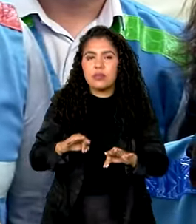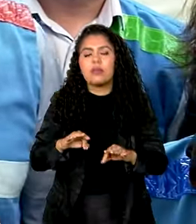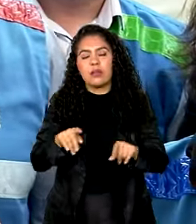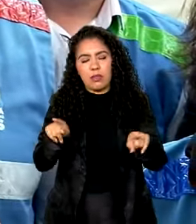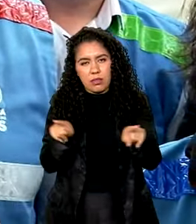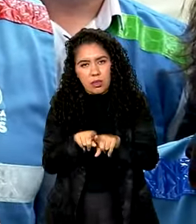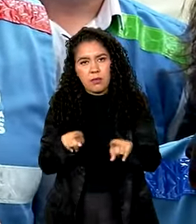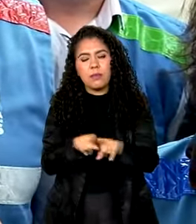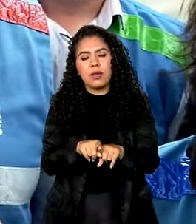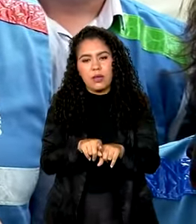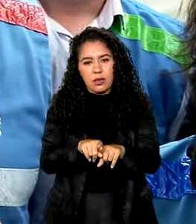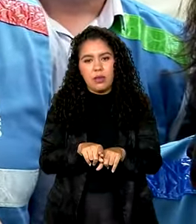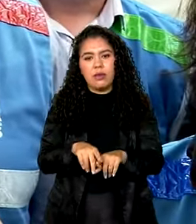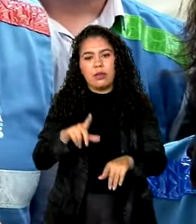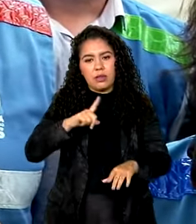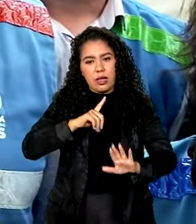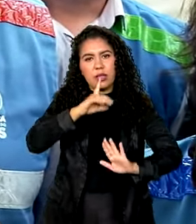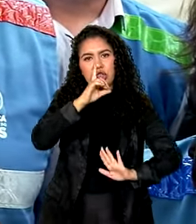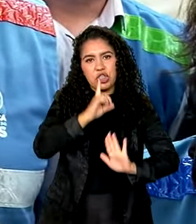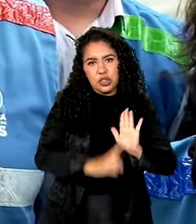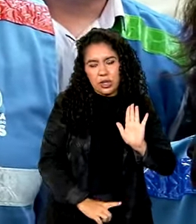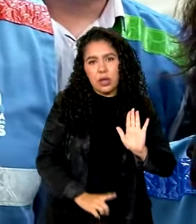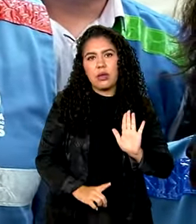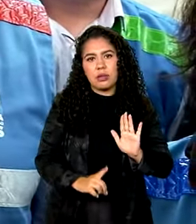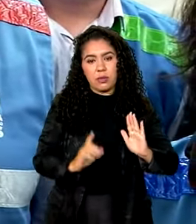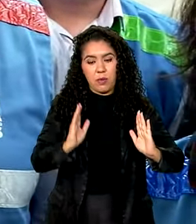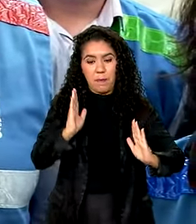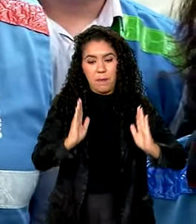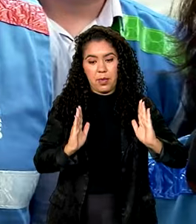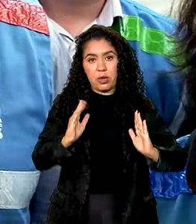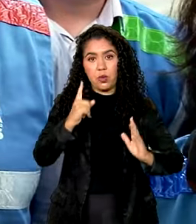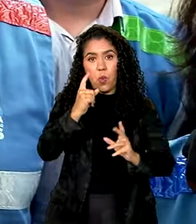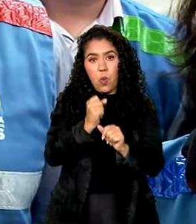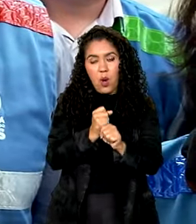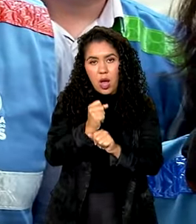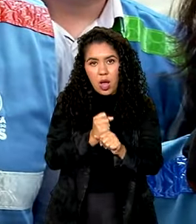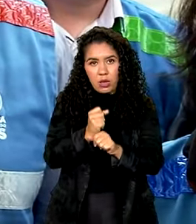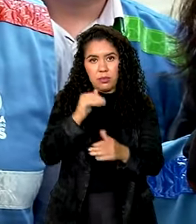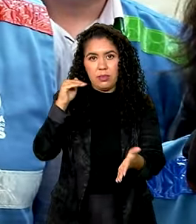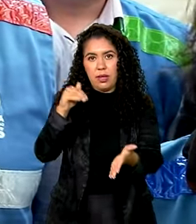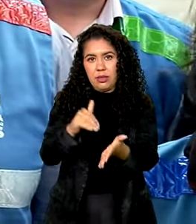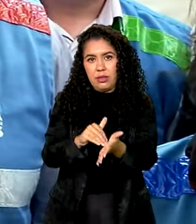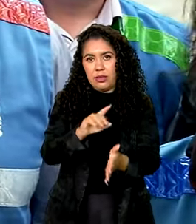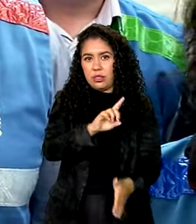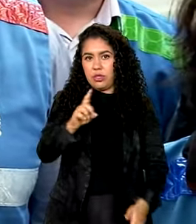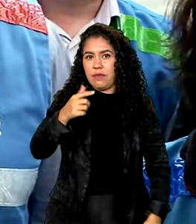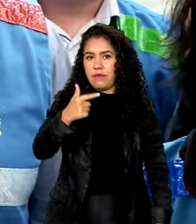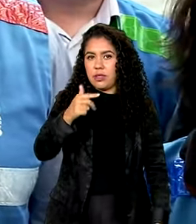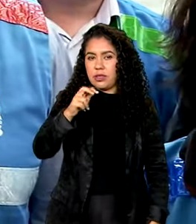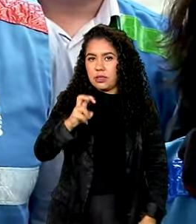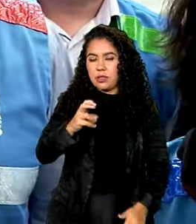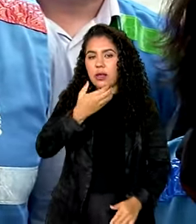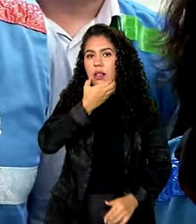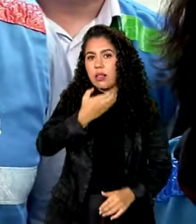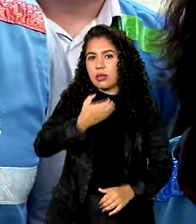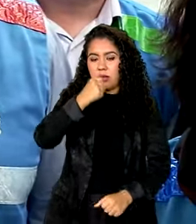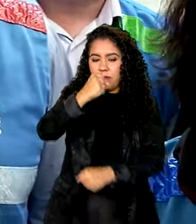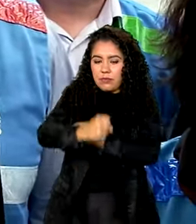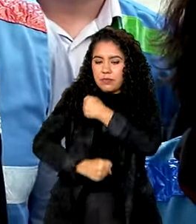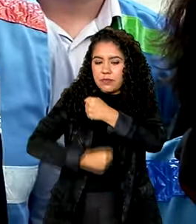também terão o direito de, no período de um ano até 25 de dezembro de